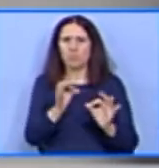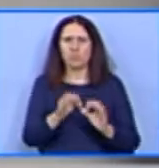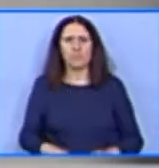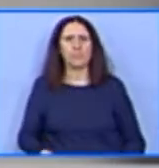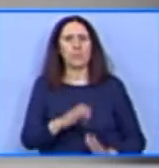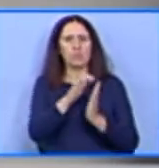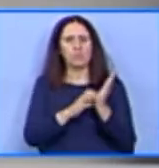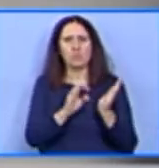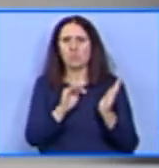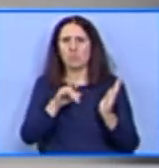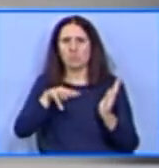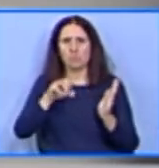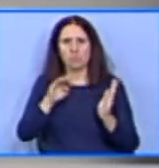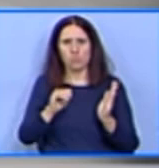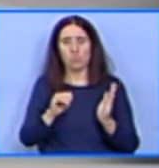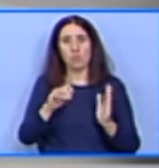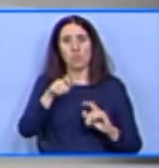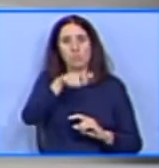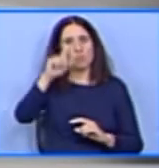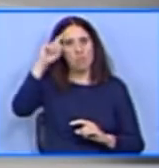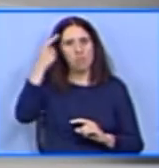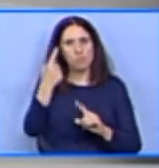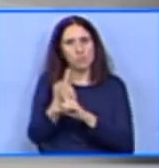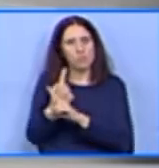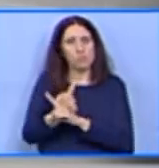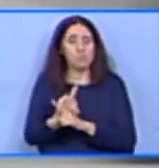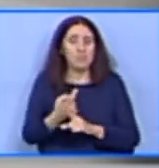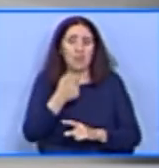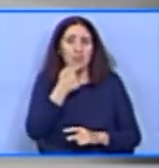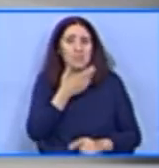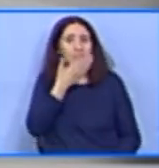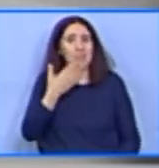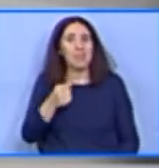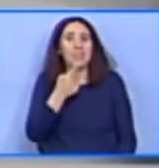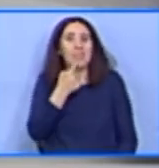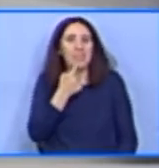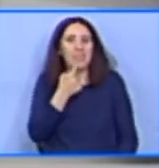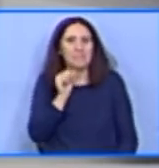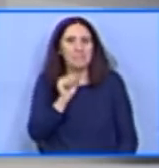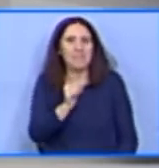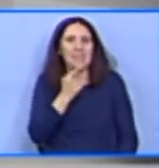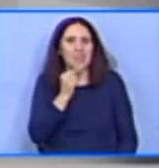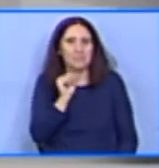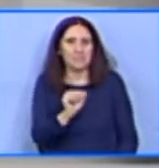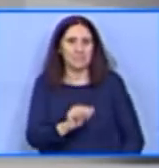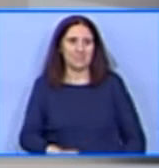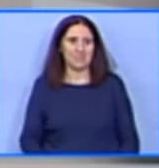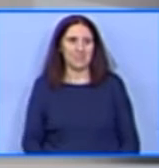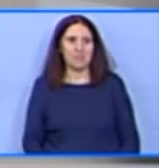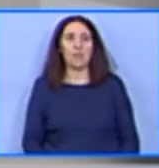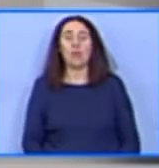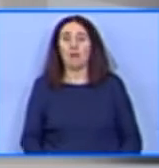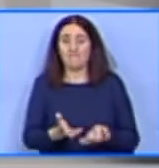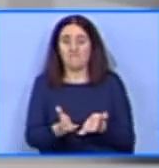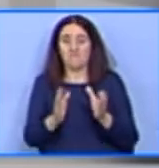Salmos, vários dos profetas. Mas cá está, é preciso ter os instrumentos, as chaves, o tal molho de chaves. Claro. Eu diria quase o baú